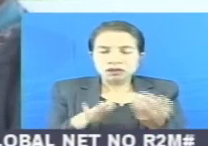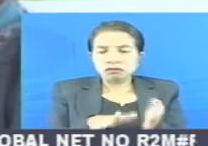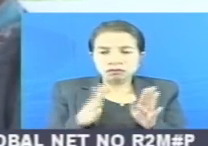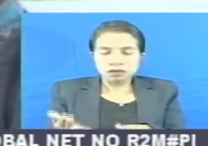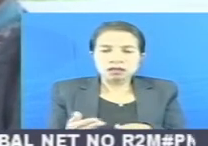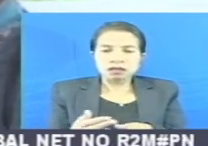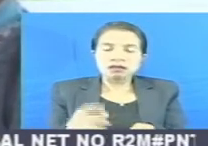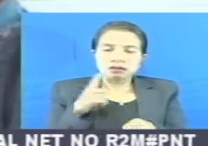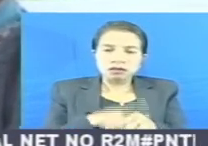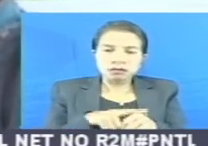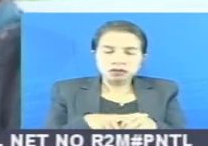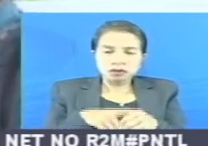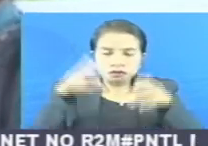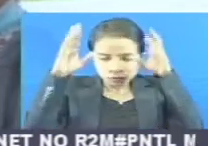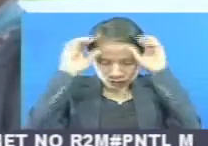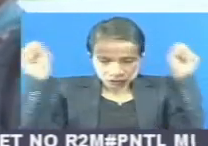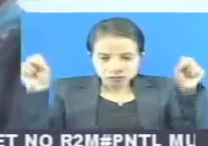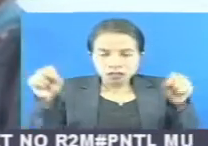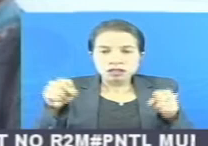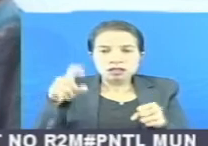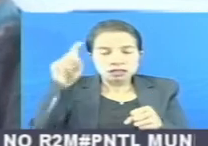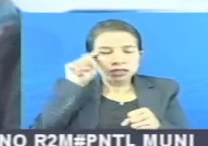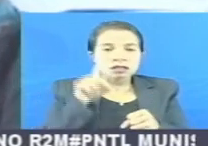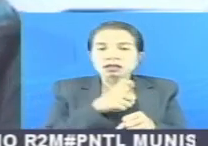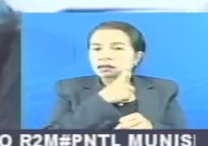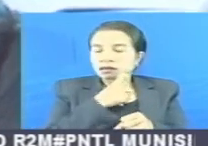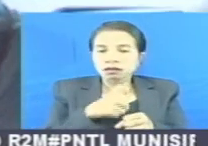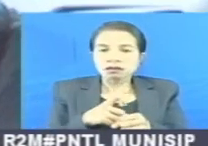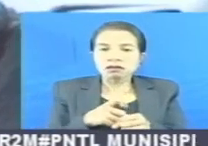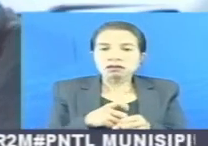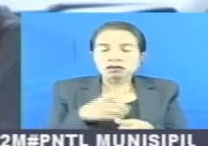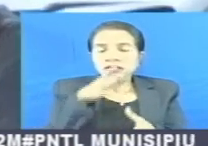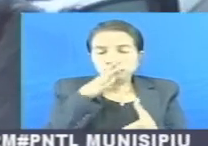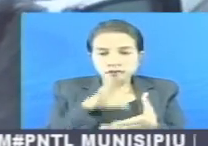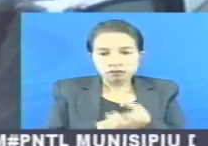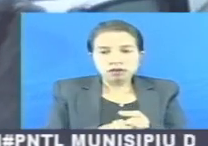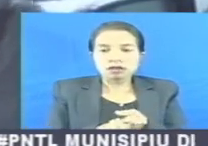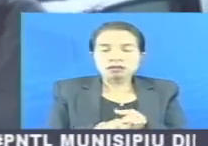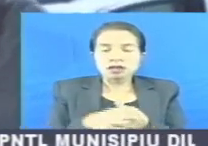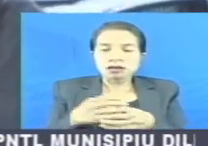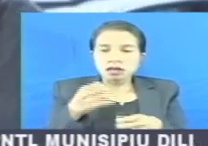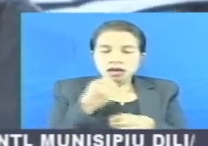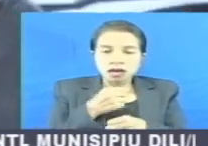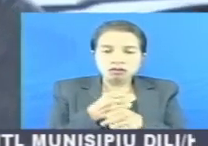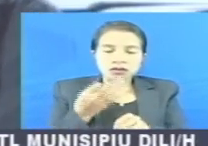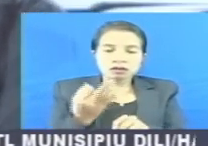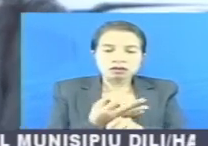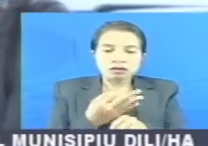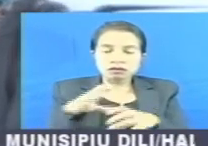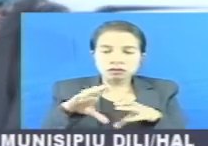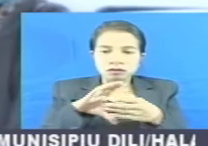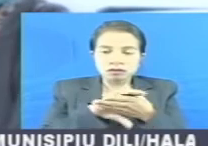ne presidente da república maka taur matan ruak então primeira dama consegue trata nia documentos ne hori sirva va